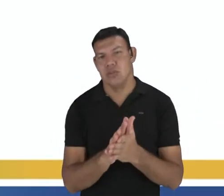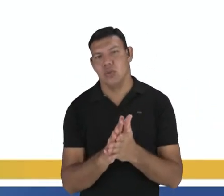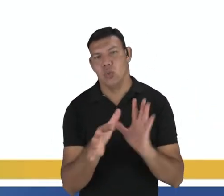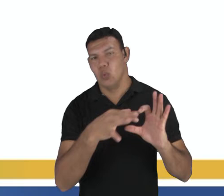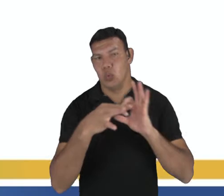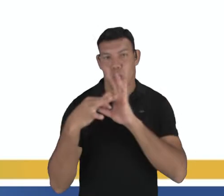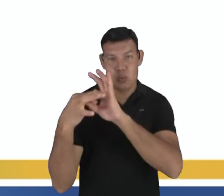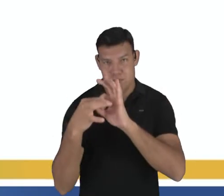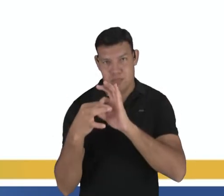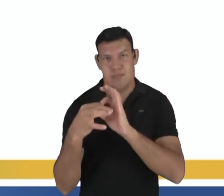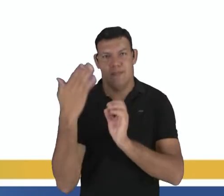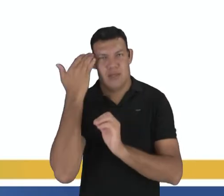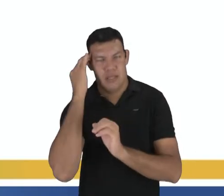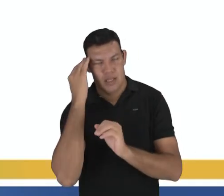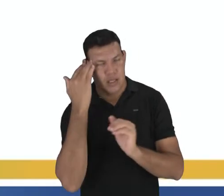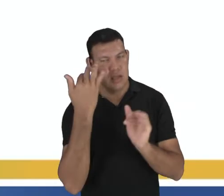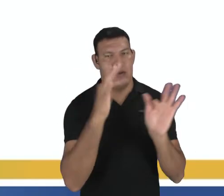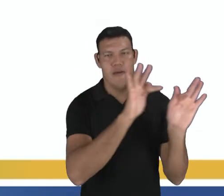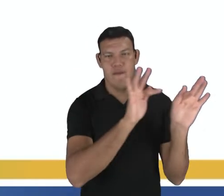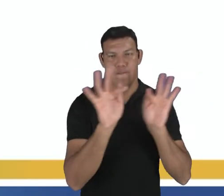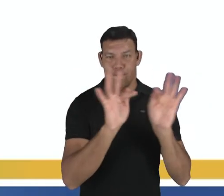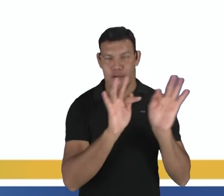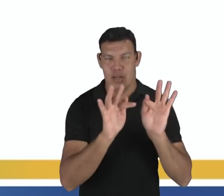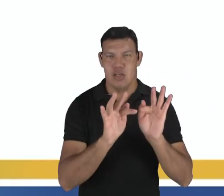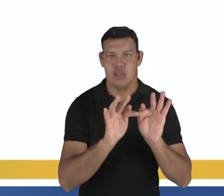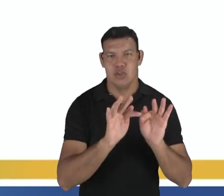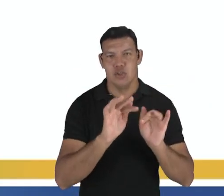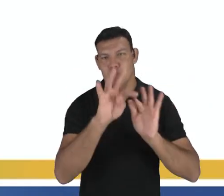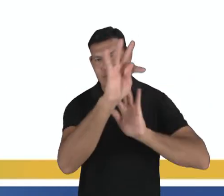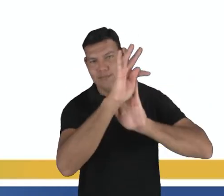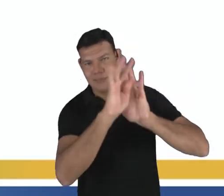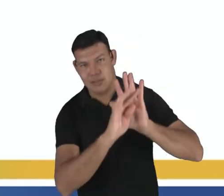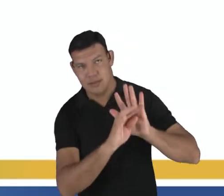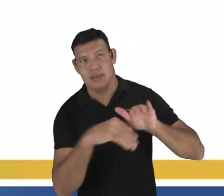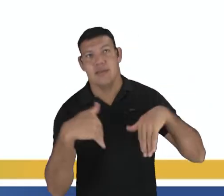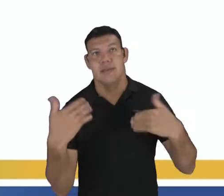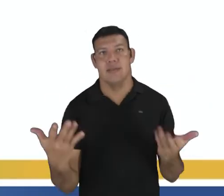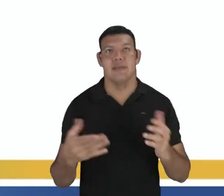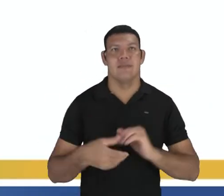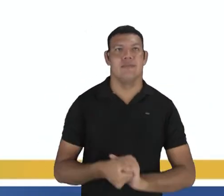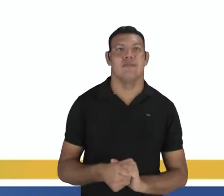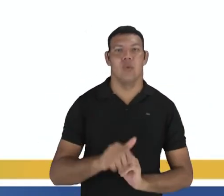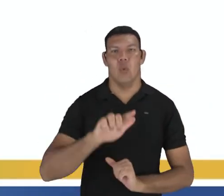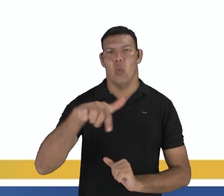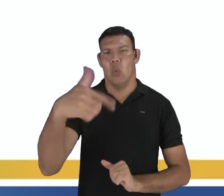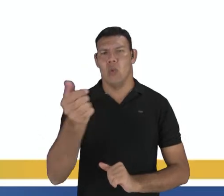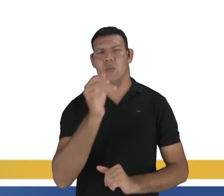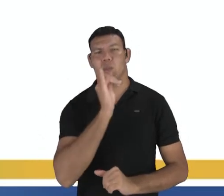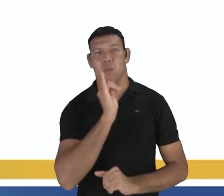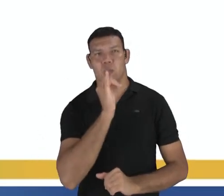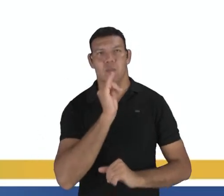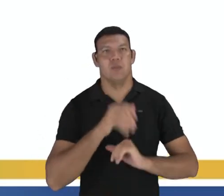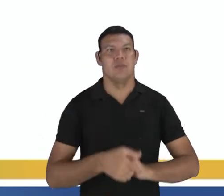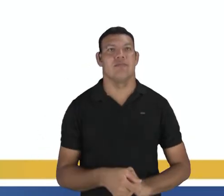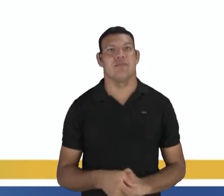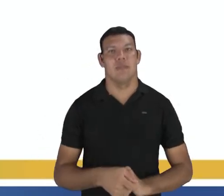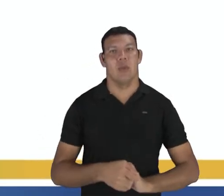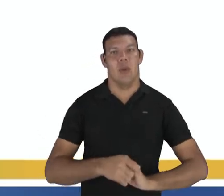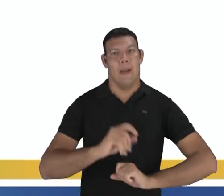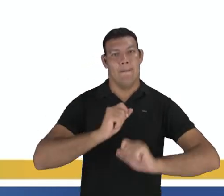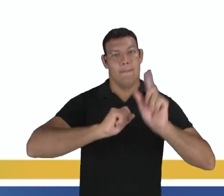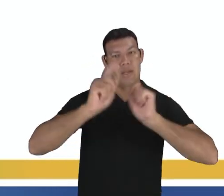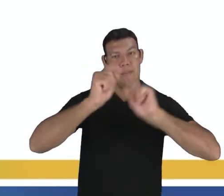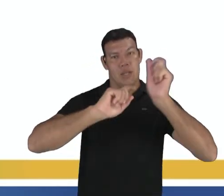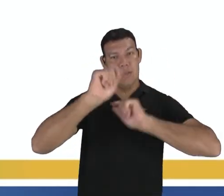melhor forma aquela frase, aquele enunciado. E aí nós temos aí outros exemplos. Primeiro, estrela,